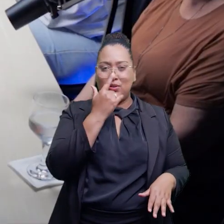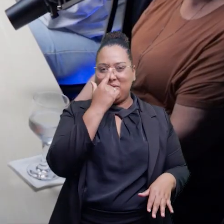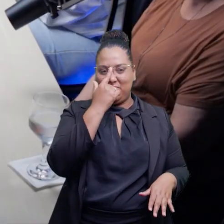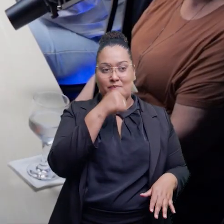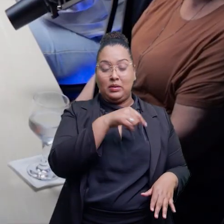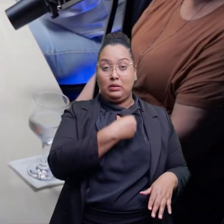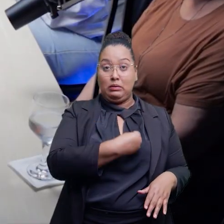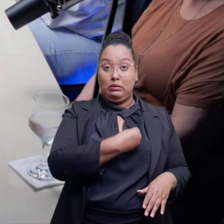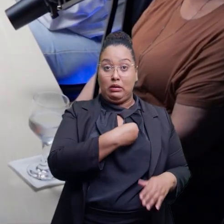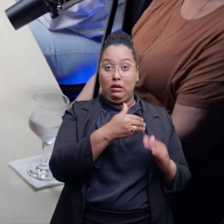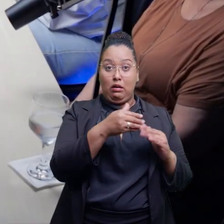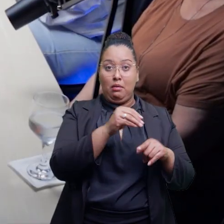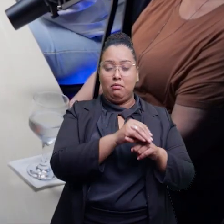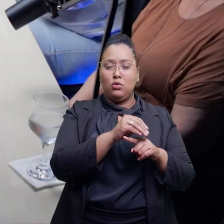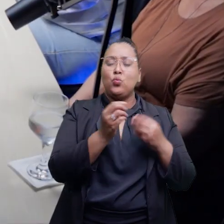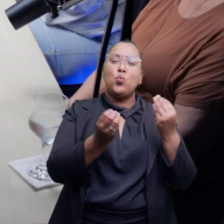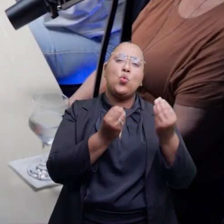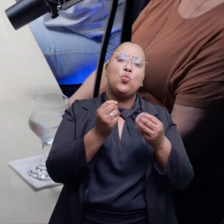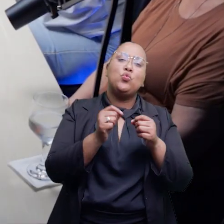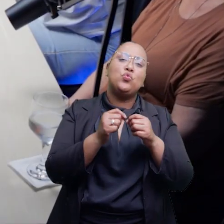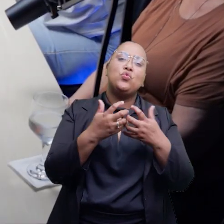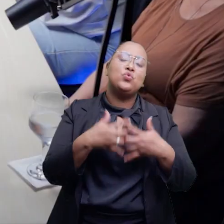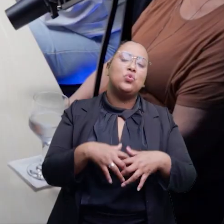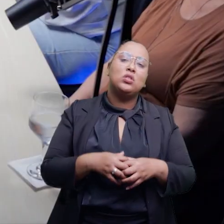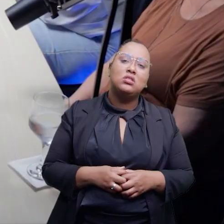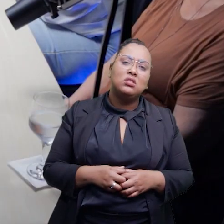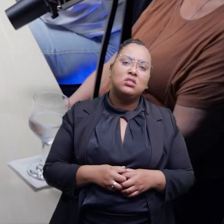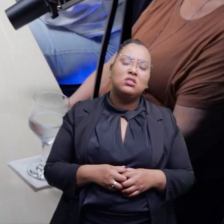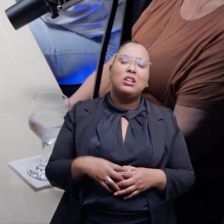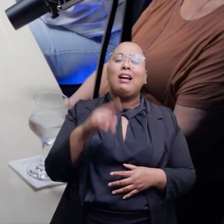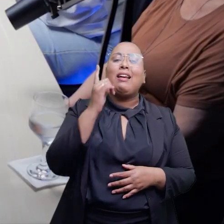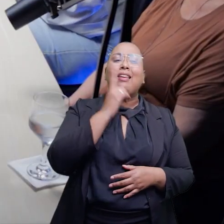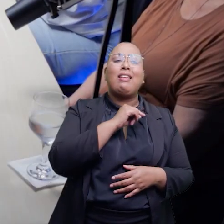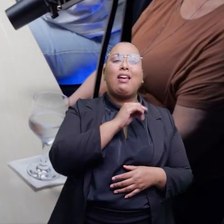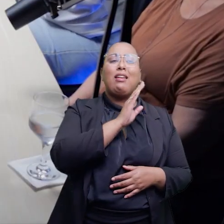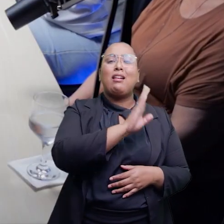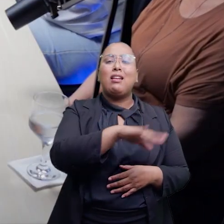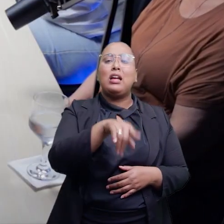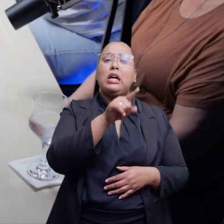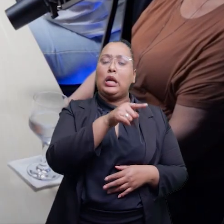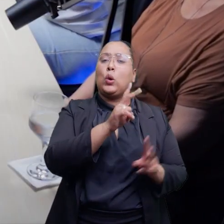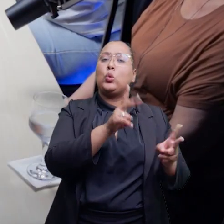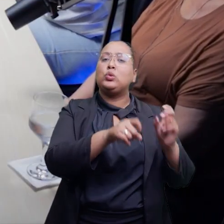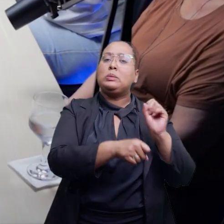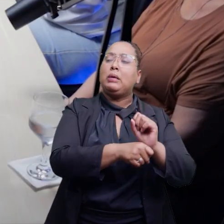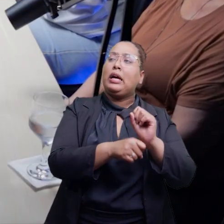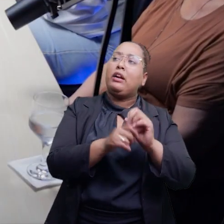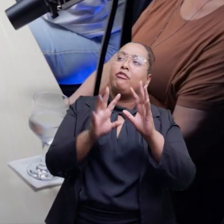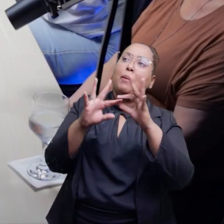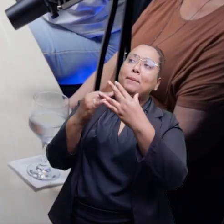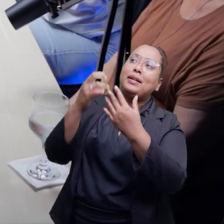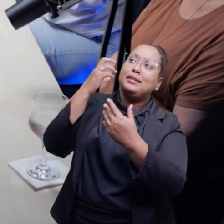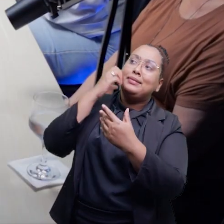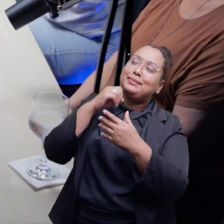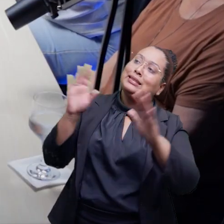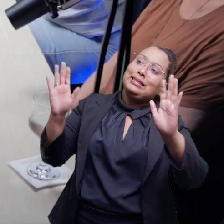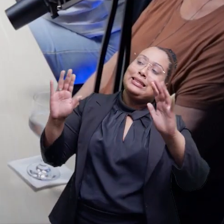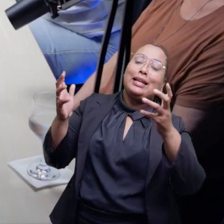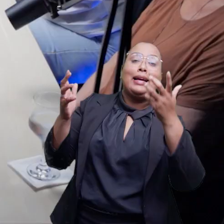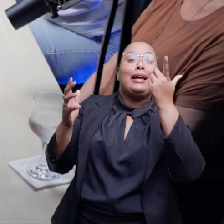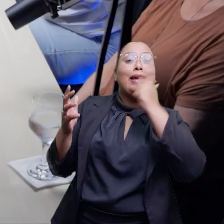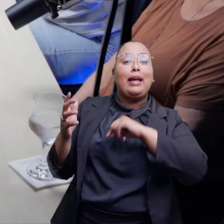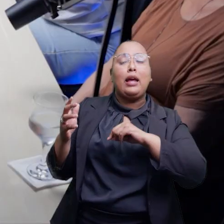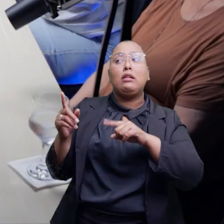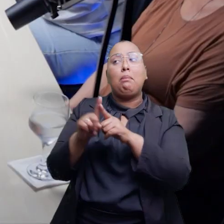e adolescentes que estão lá nos abrigos, como que é isso? Quem são hoje as crianças que ainda estão procurando por pais?